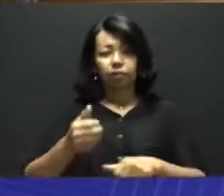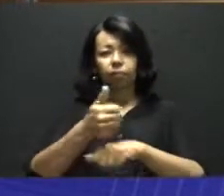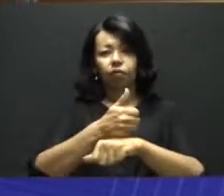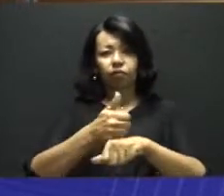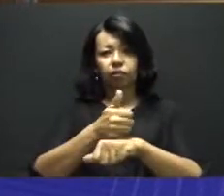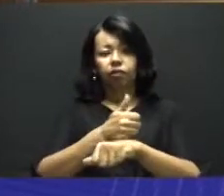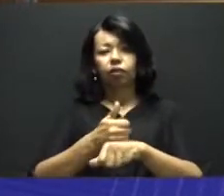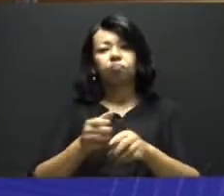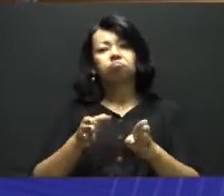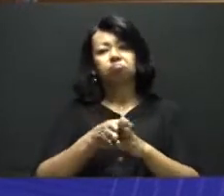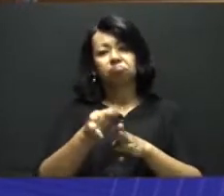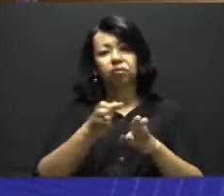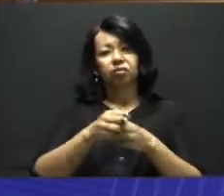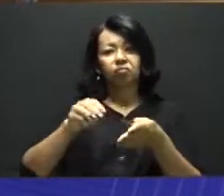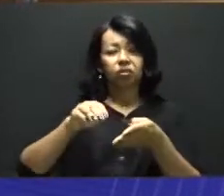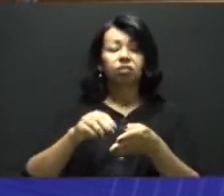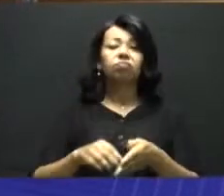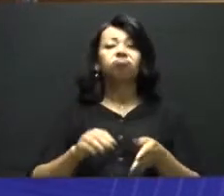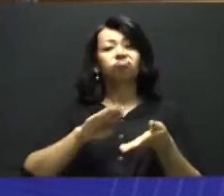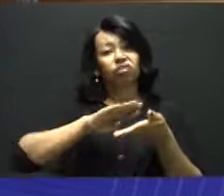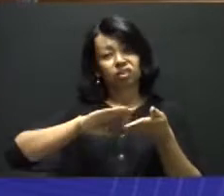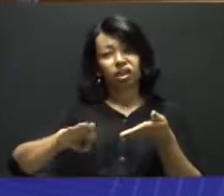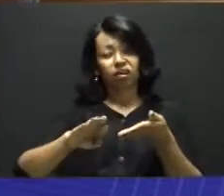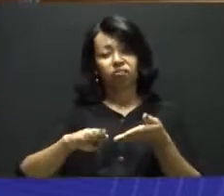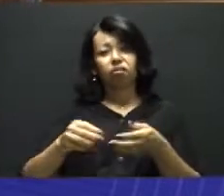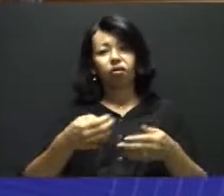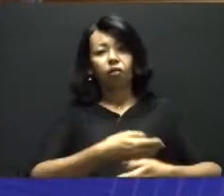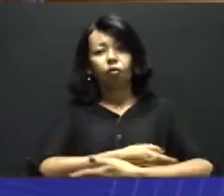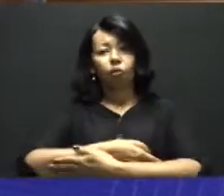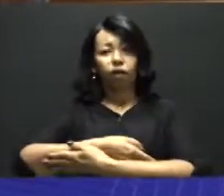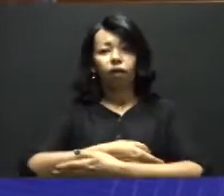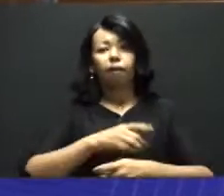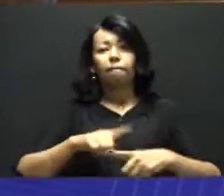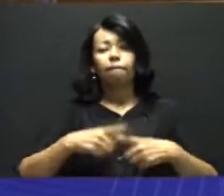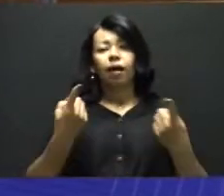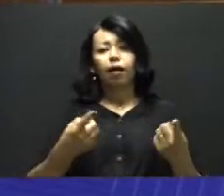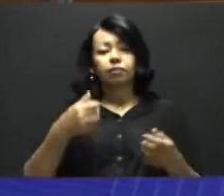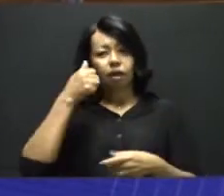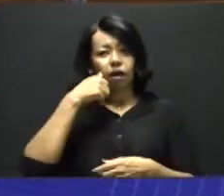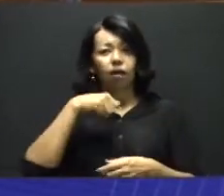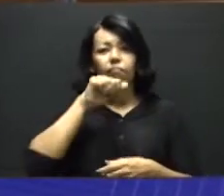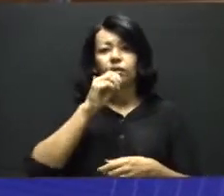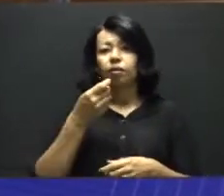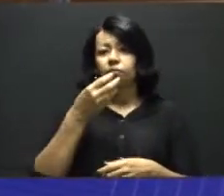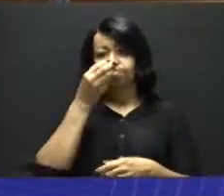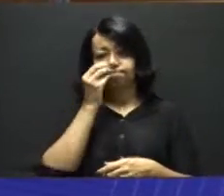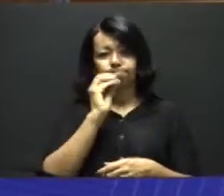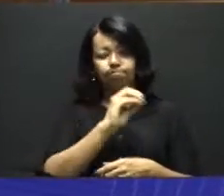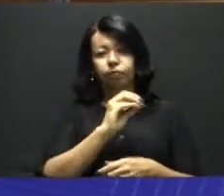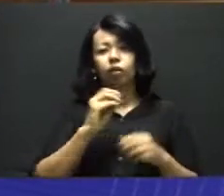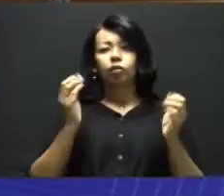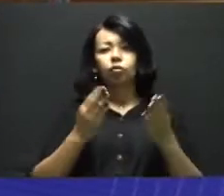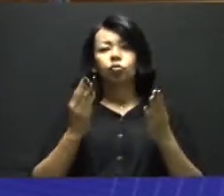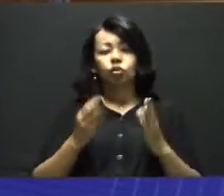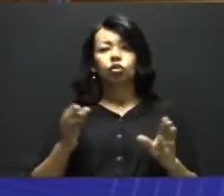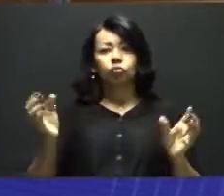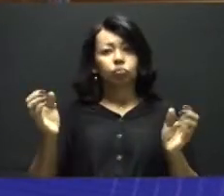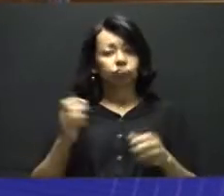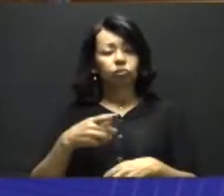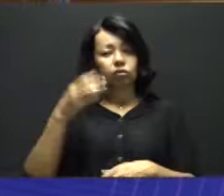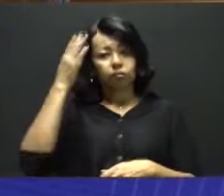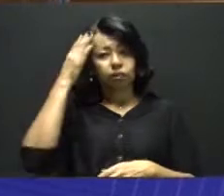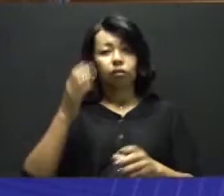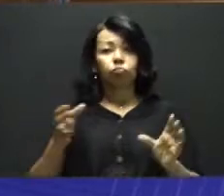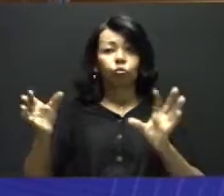fosse feita a retirada do feto entretanto a mãe se recusou e hoje considera como elo que une toda a